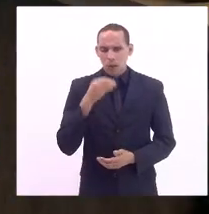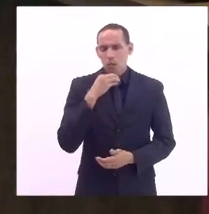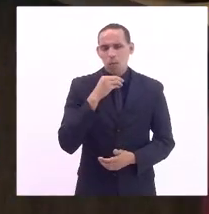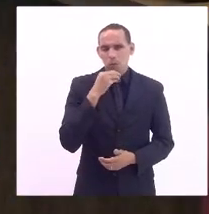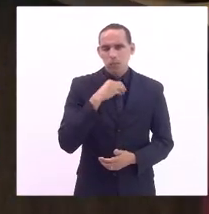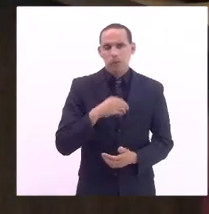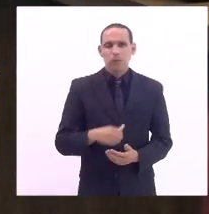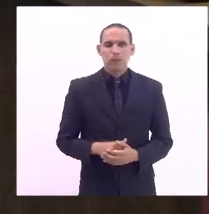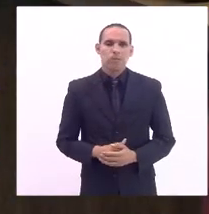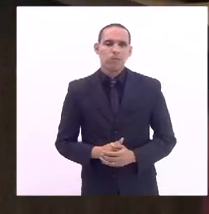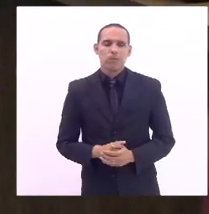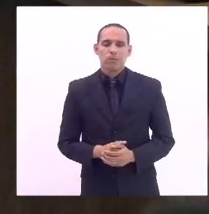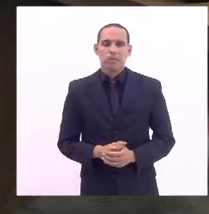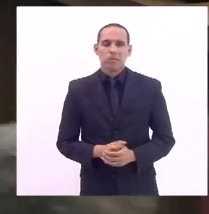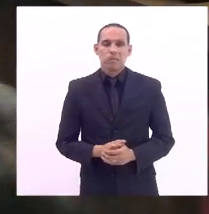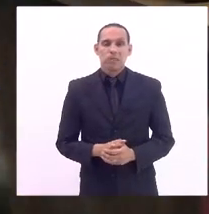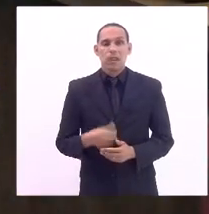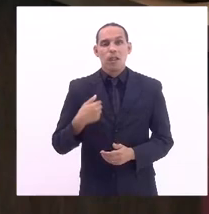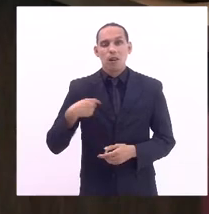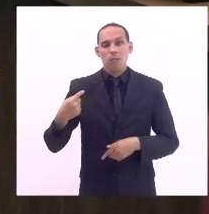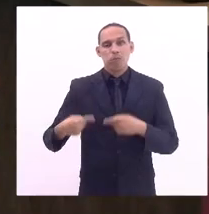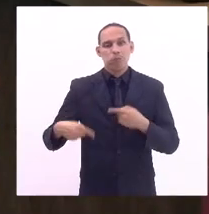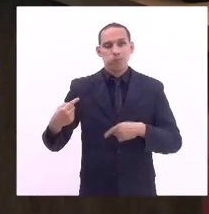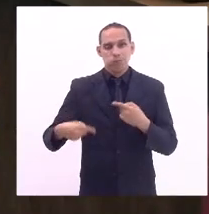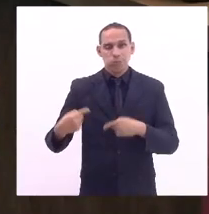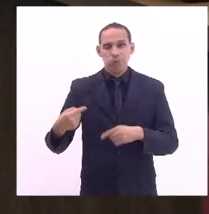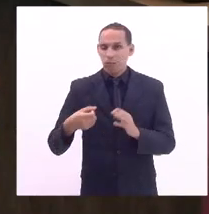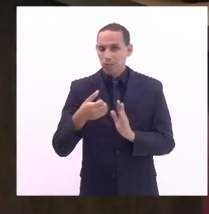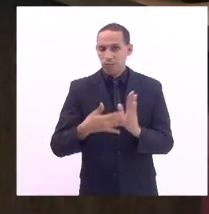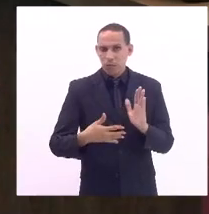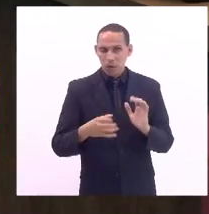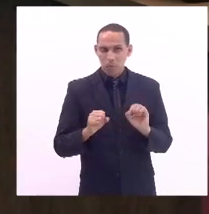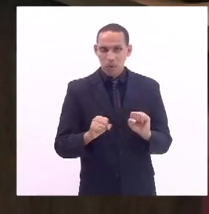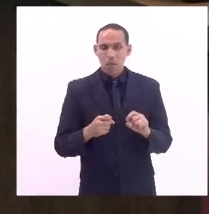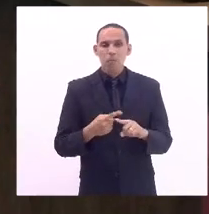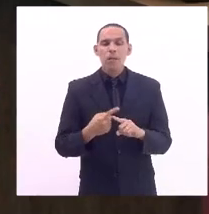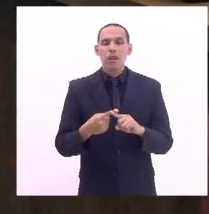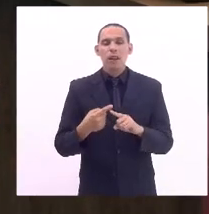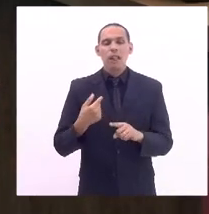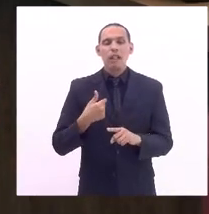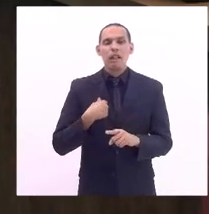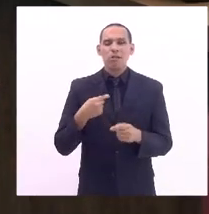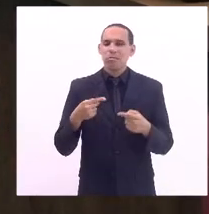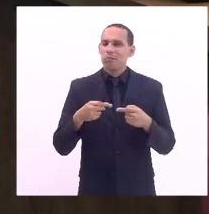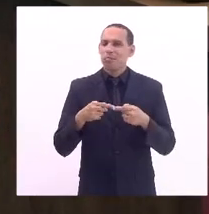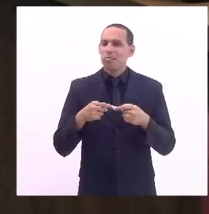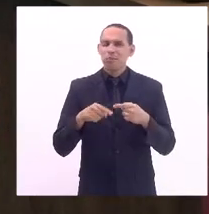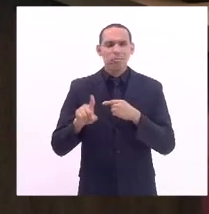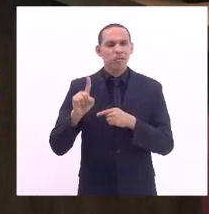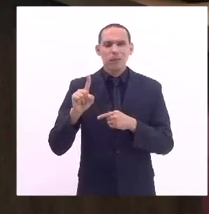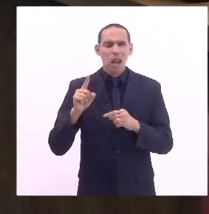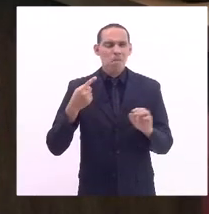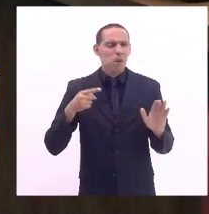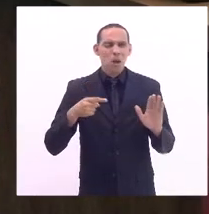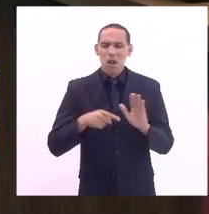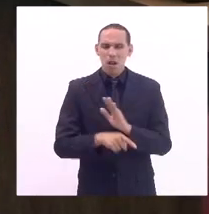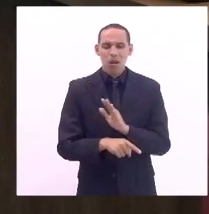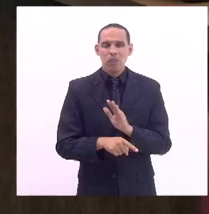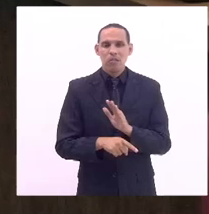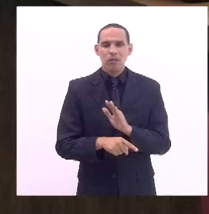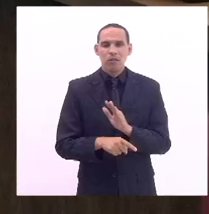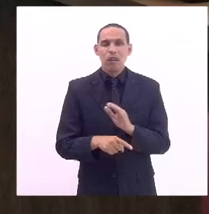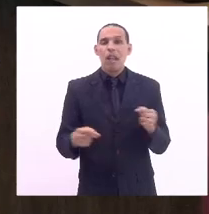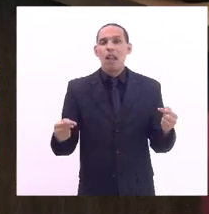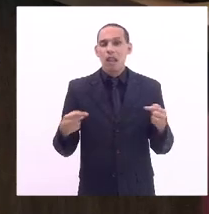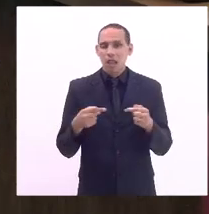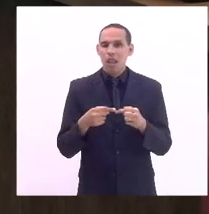oportunidade de discutir essa matéria, porque eu tenho uma discordância profunda em